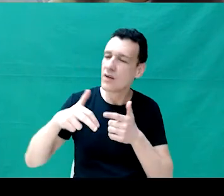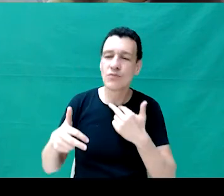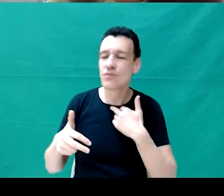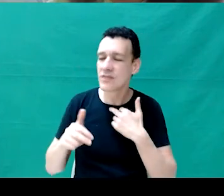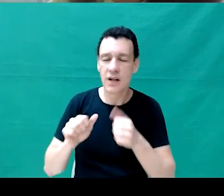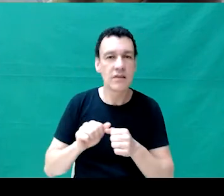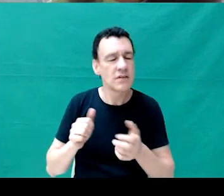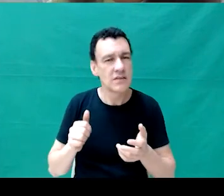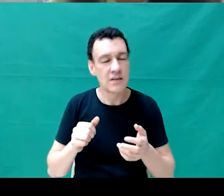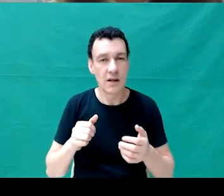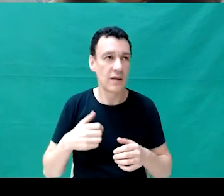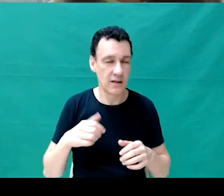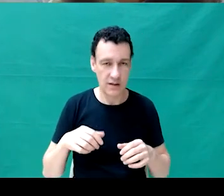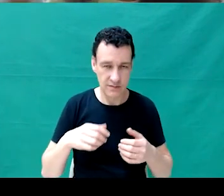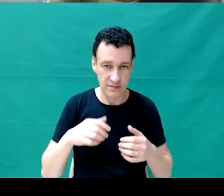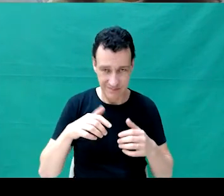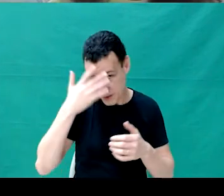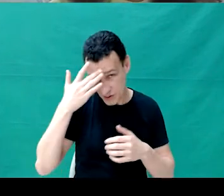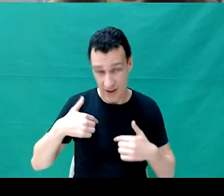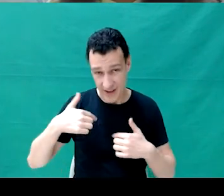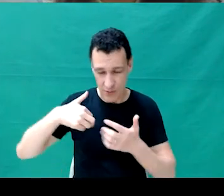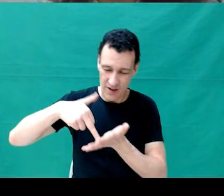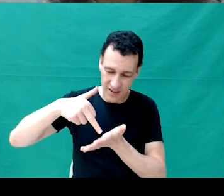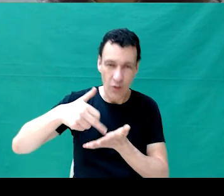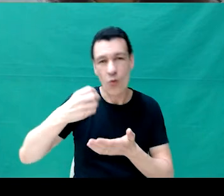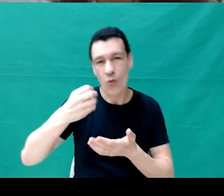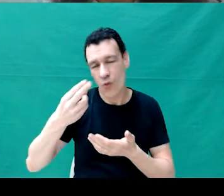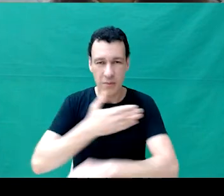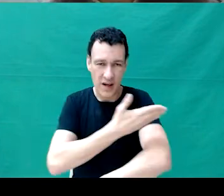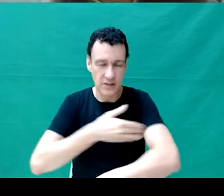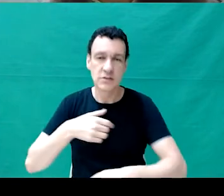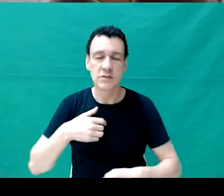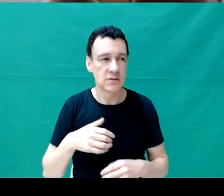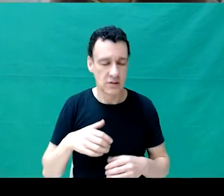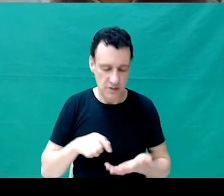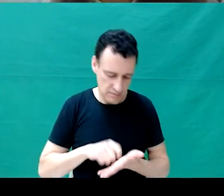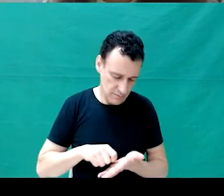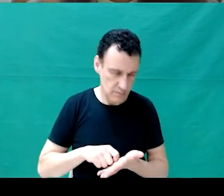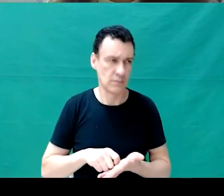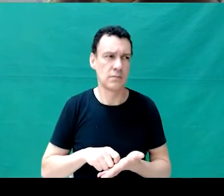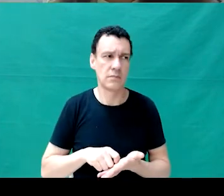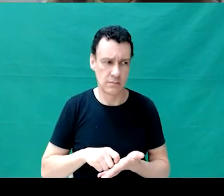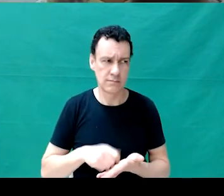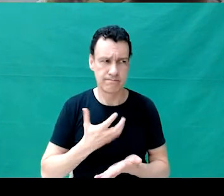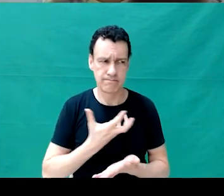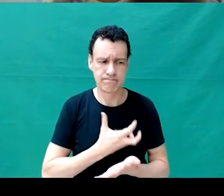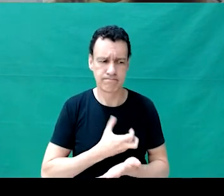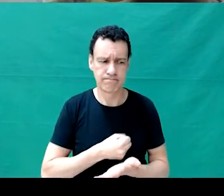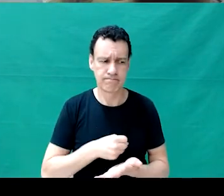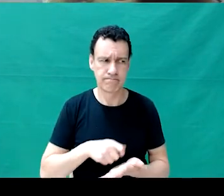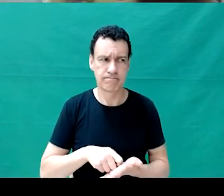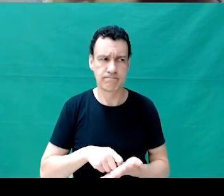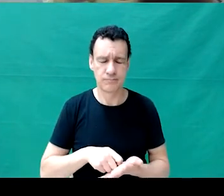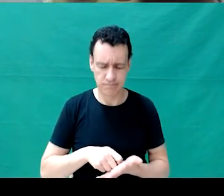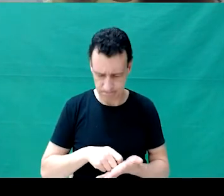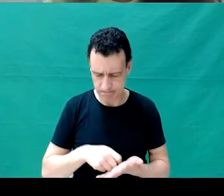conseguiria fazer algo sem uma perna ou sem um braço. Então, isso é estritamente reflexivo